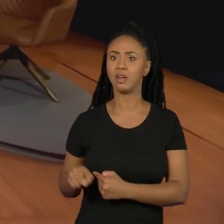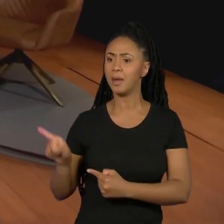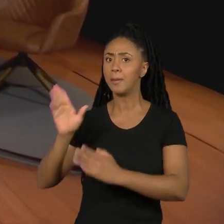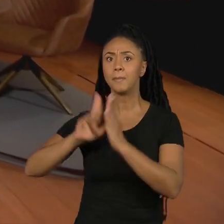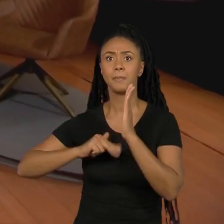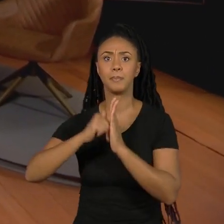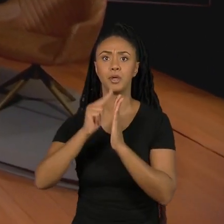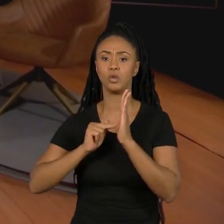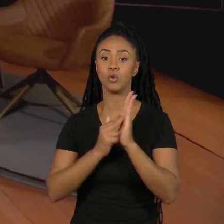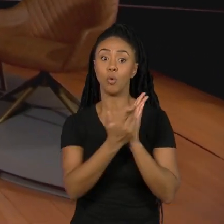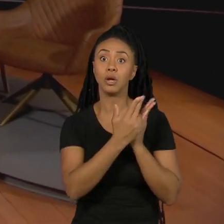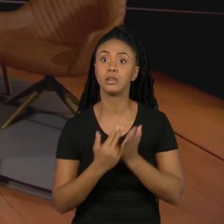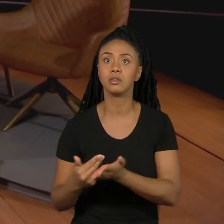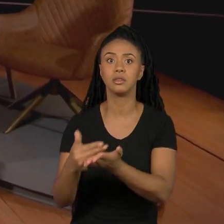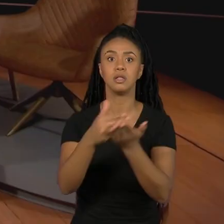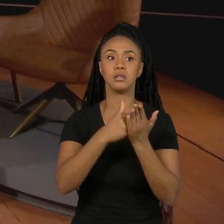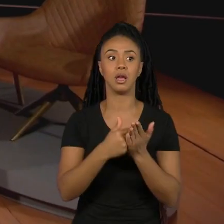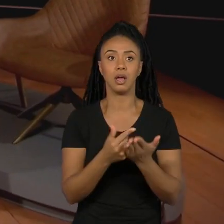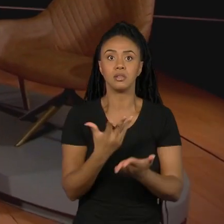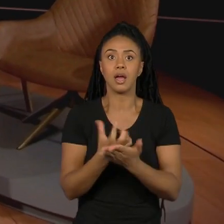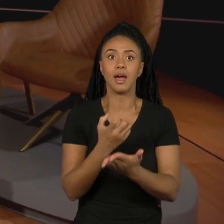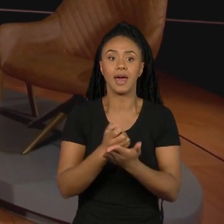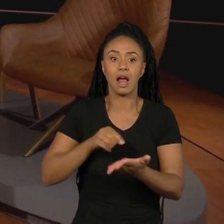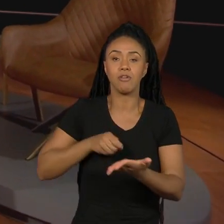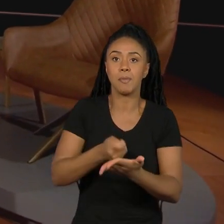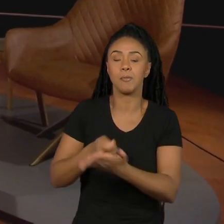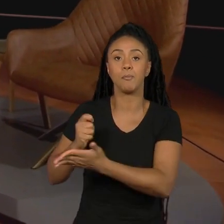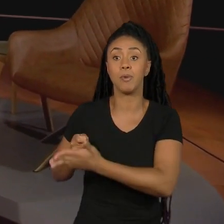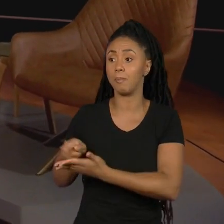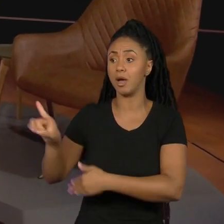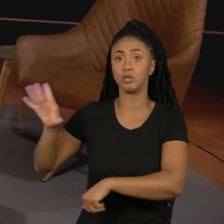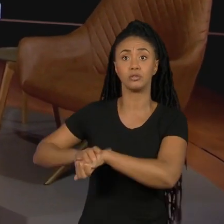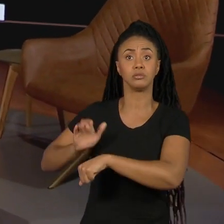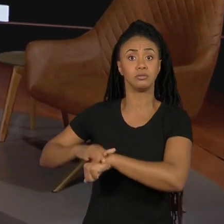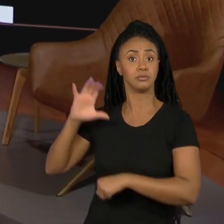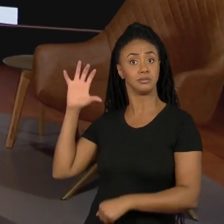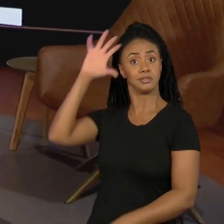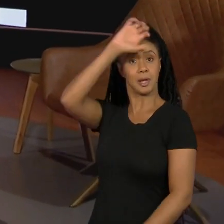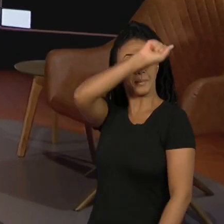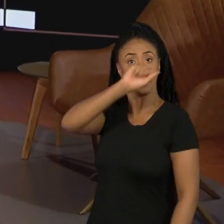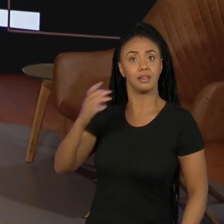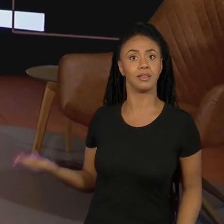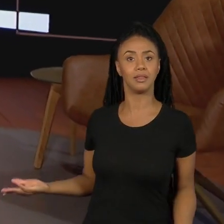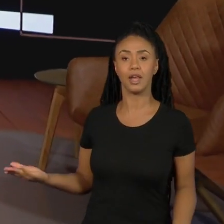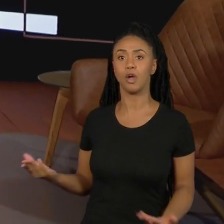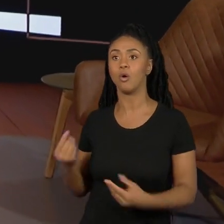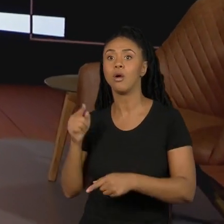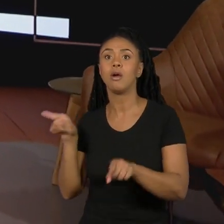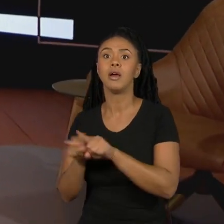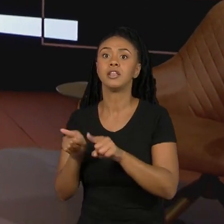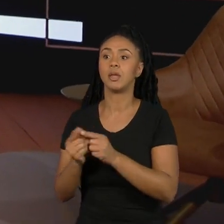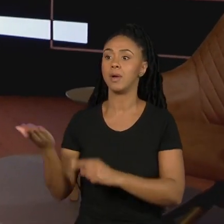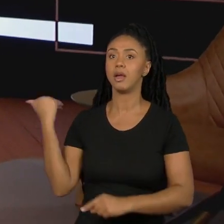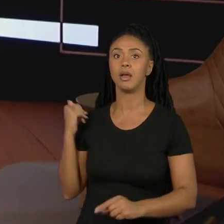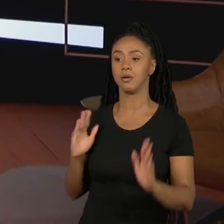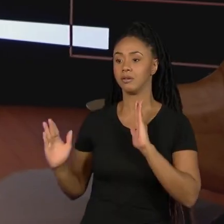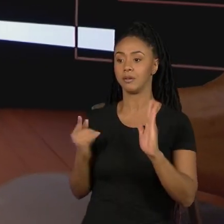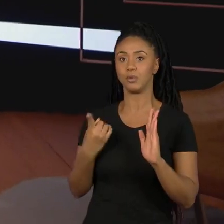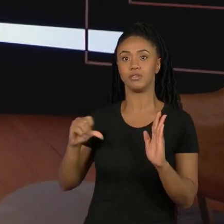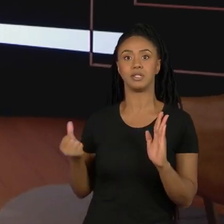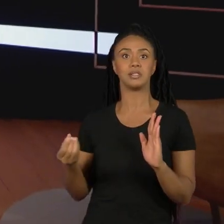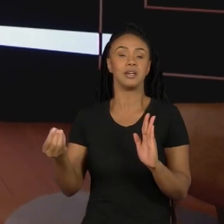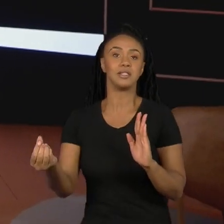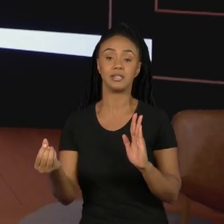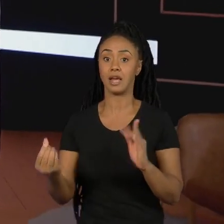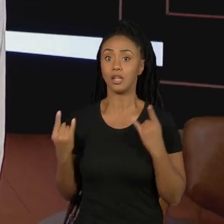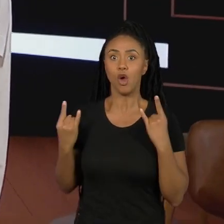gravador. Autodidata, integrou seus movimentos artísticos de vanguarda, a psicodelia dos anos 60, ao rock,